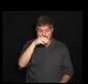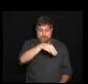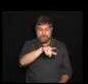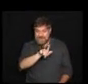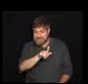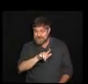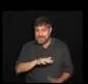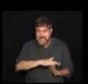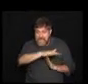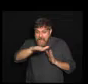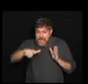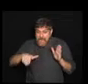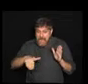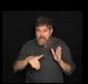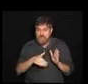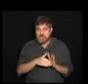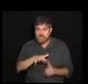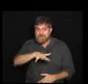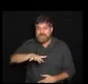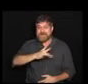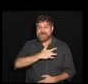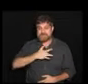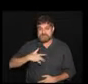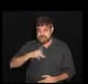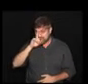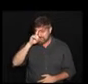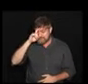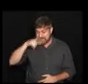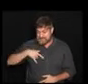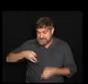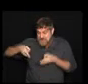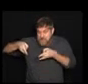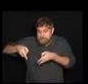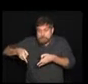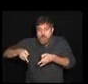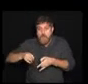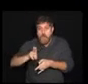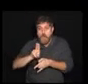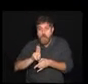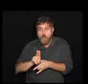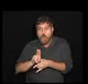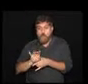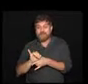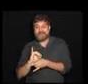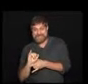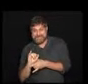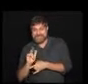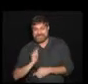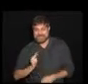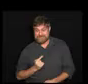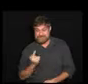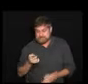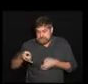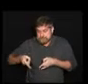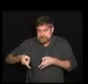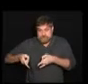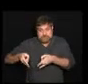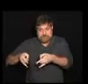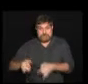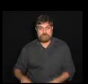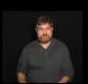rede de privada precisaria de um leito de UTI para cada 2 pacientes por mês. Pode passar.